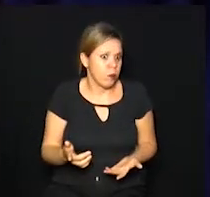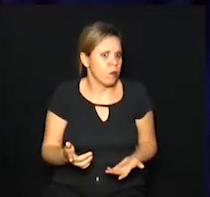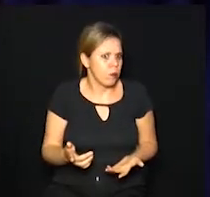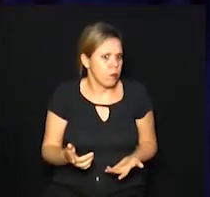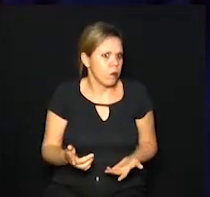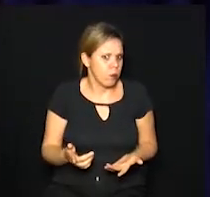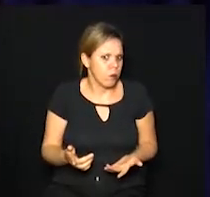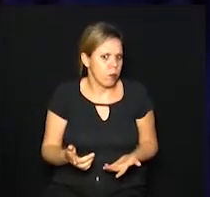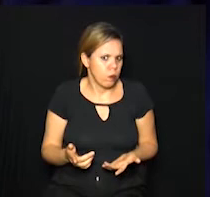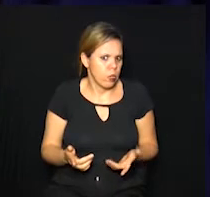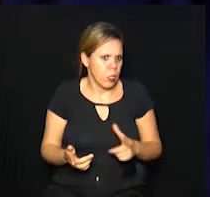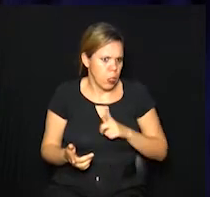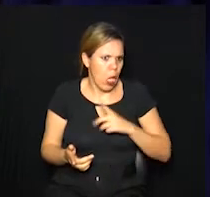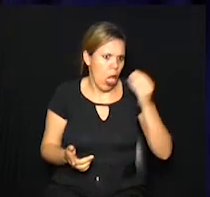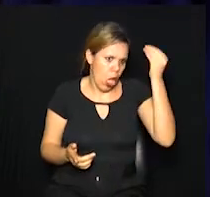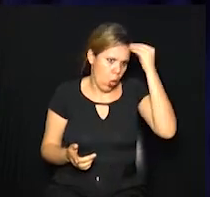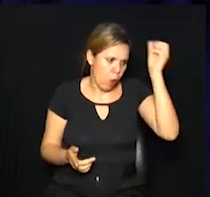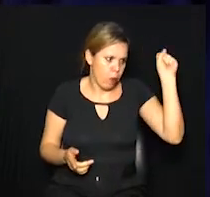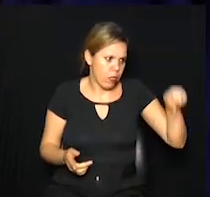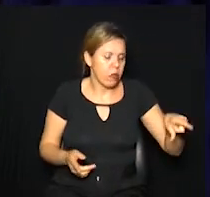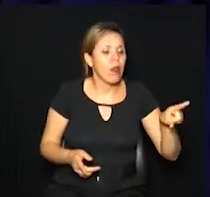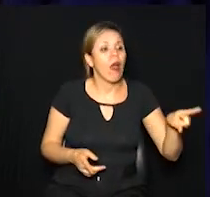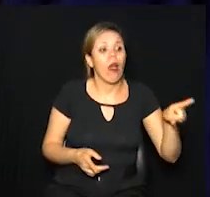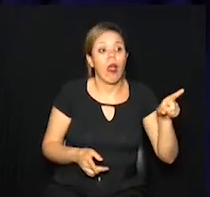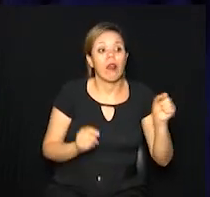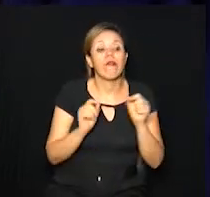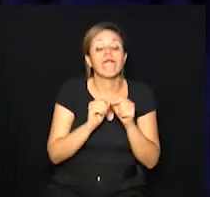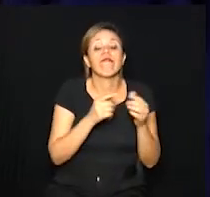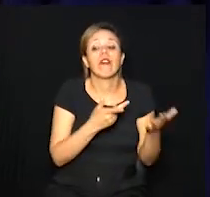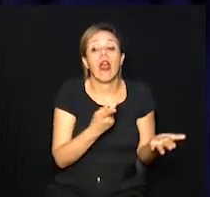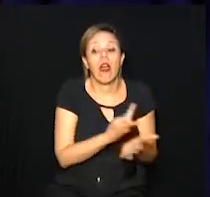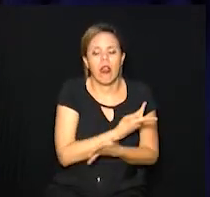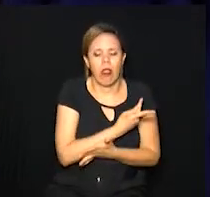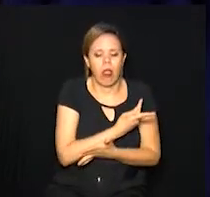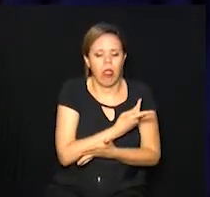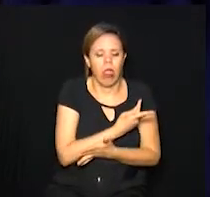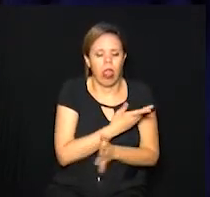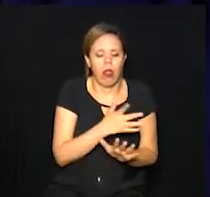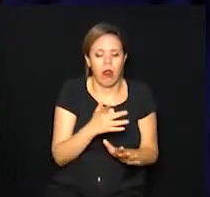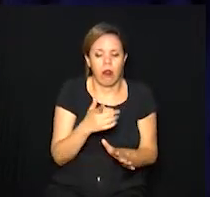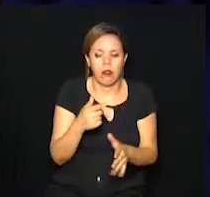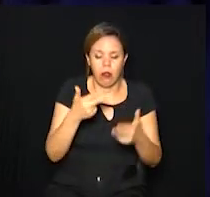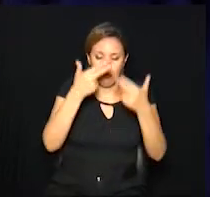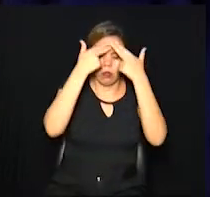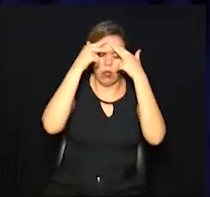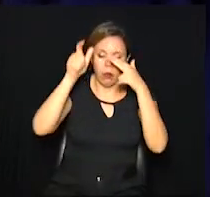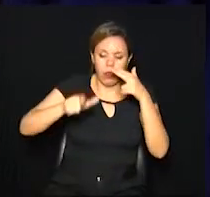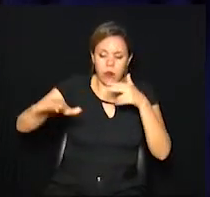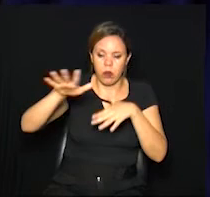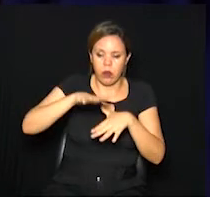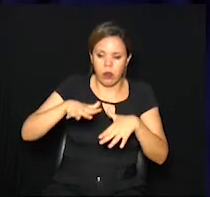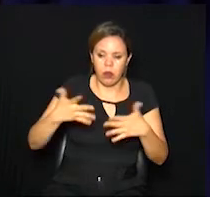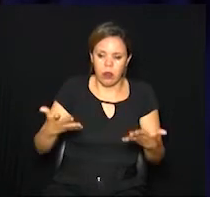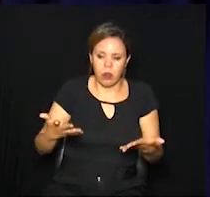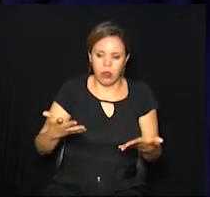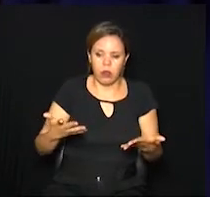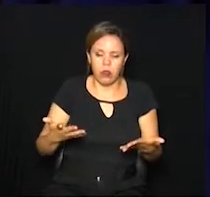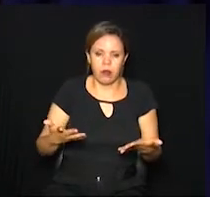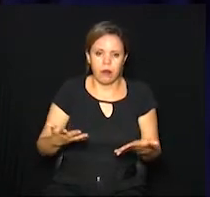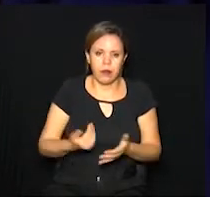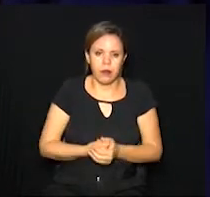Não, isso pode levar a traumas físicos